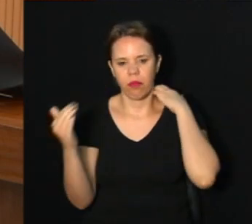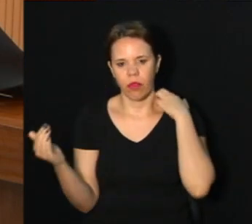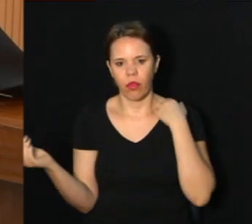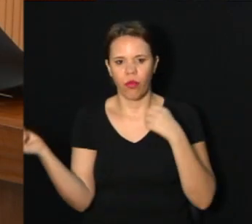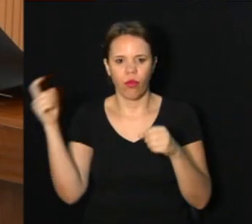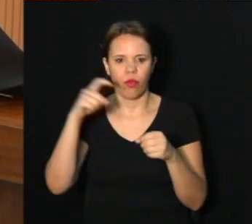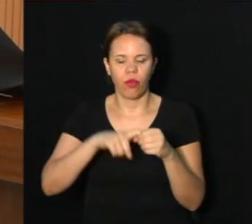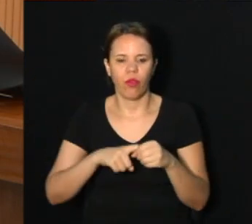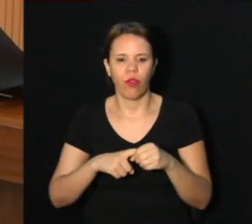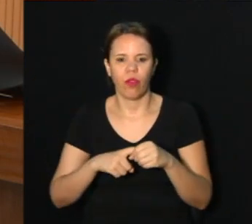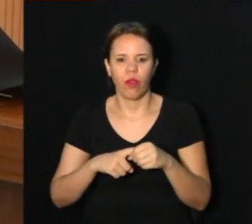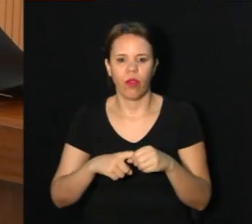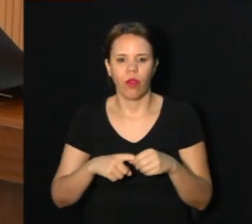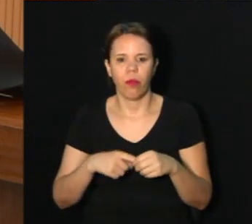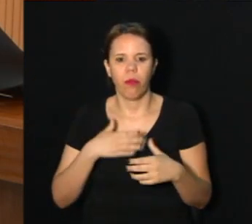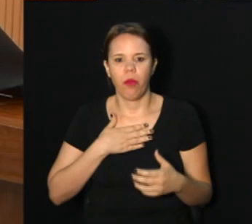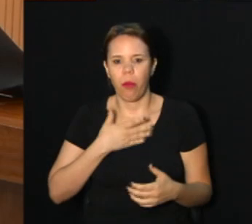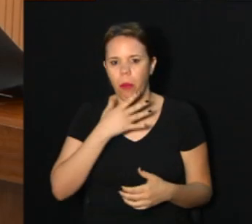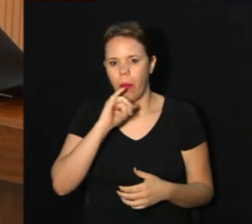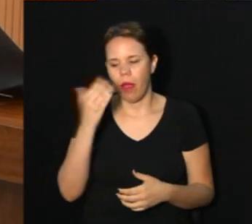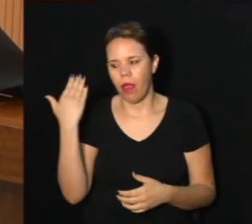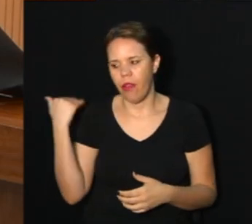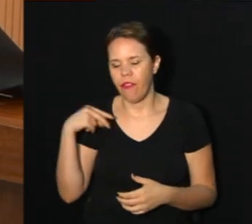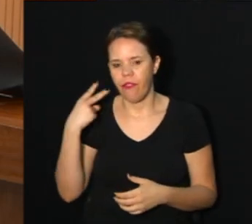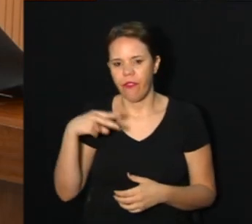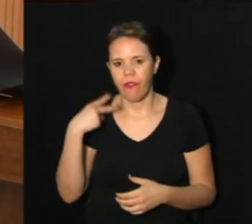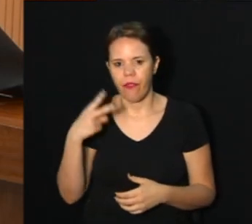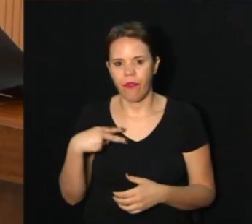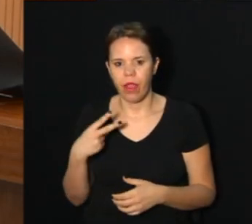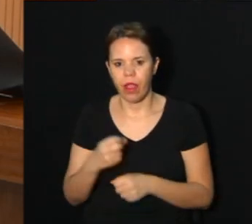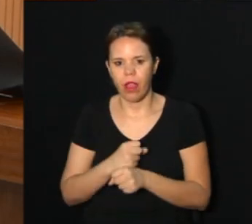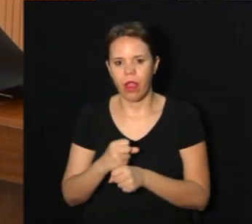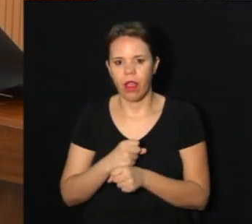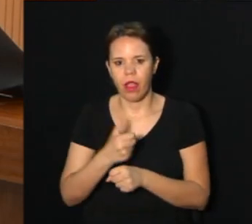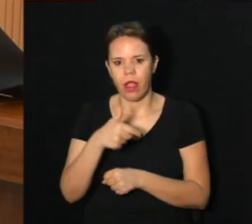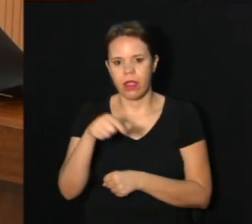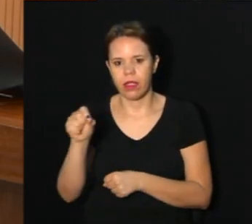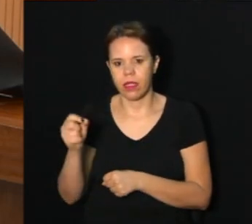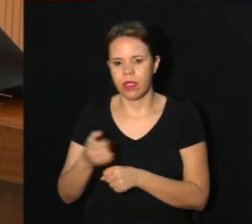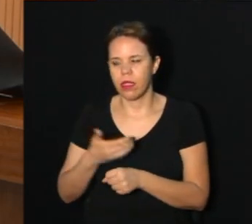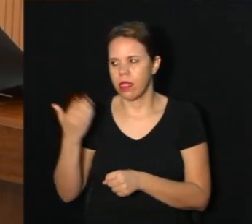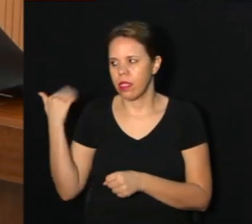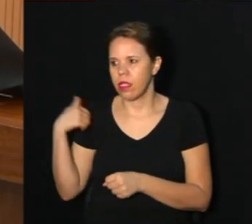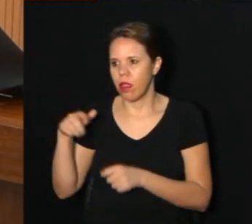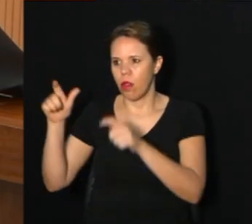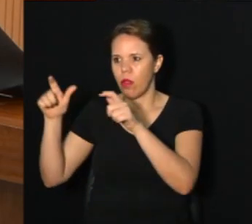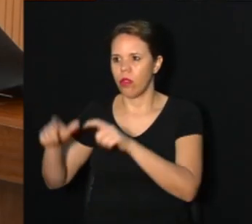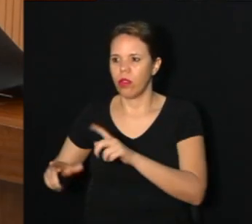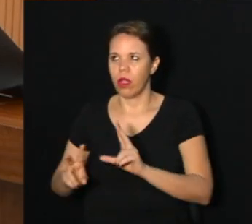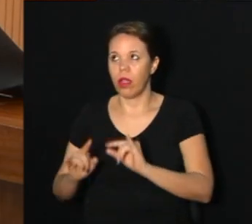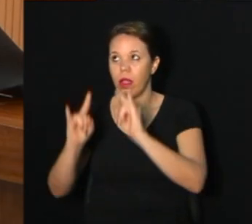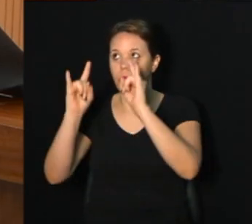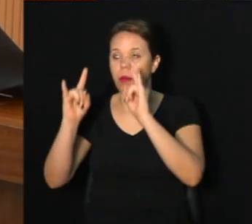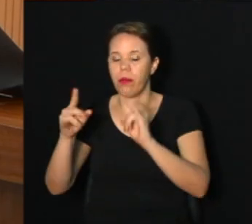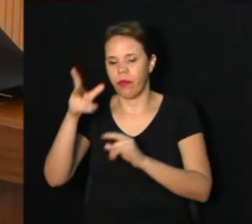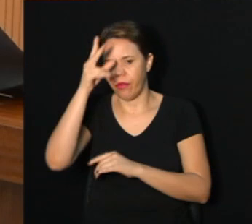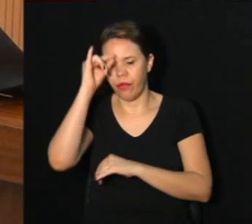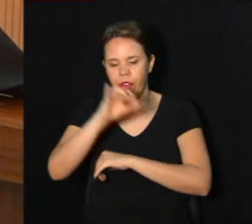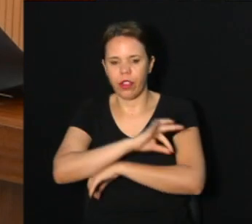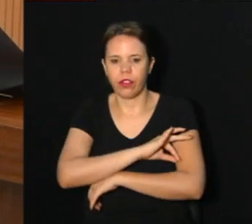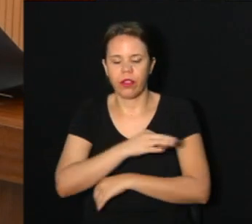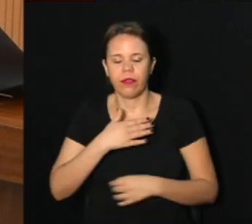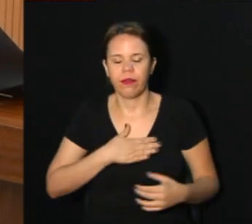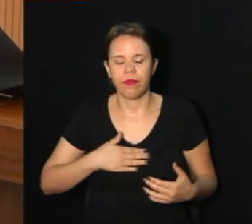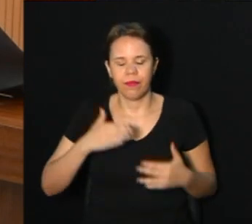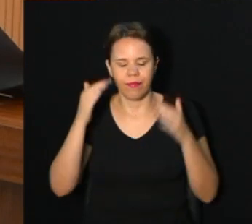secretário numa casa que meu pai foi vereador na década de 70, ainda lá no Paço Municipal, mas é uma alegria e uma honra muito grande